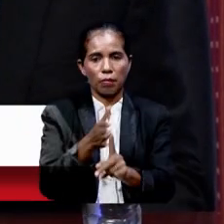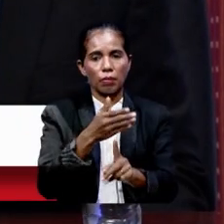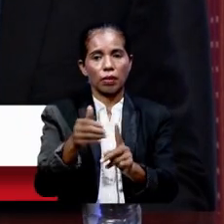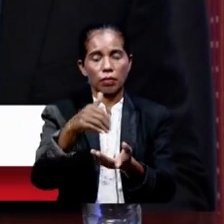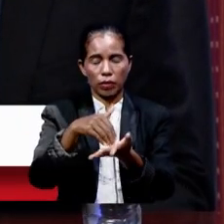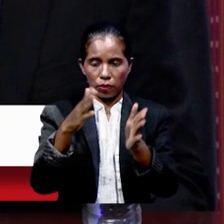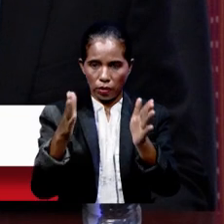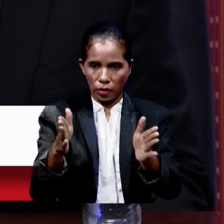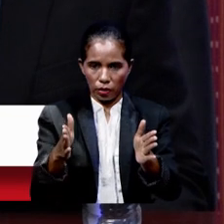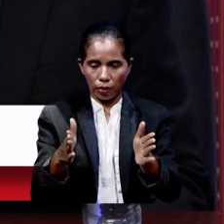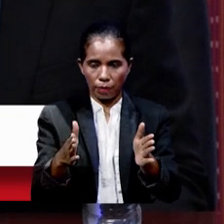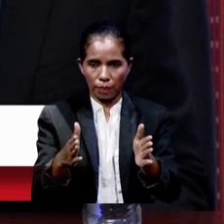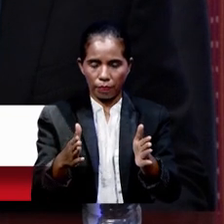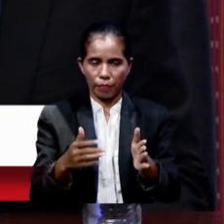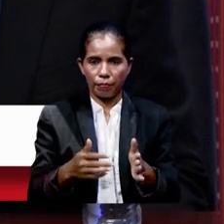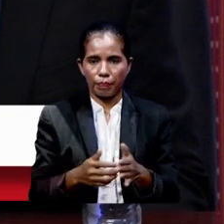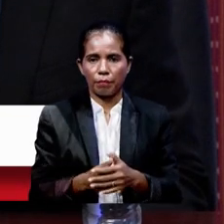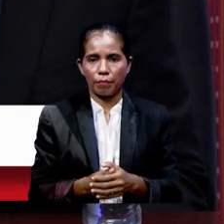nevema professori da halo